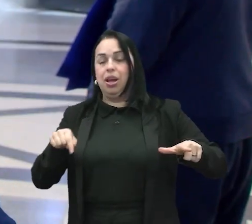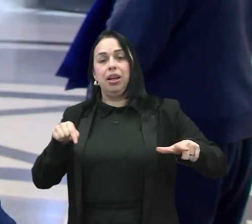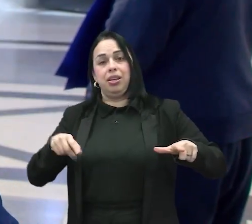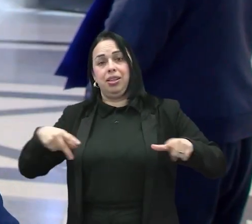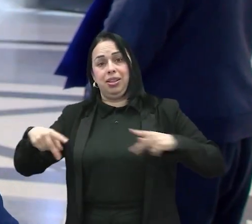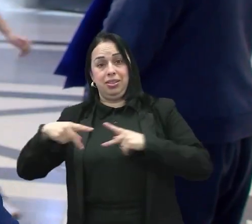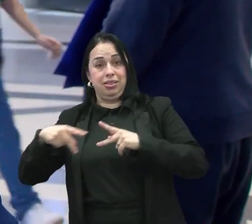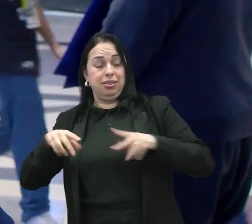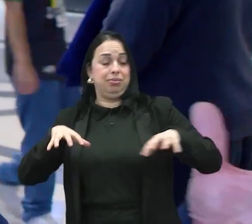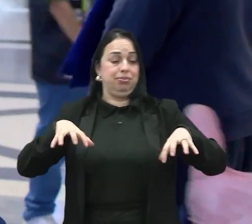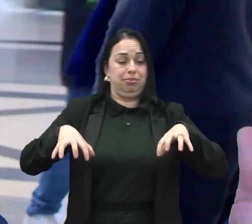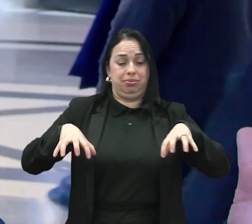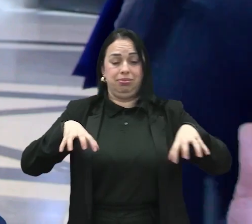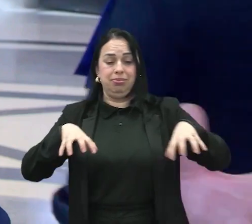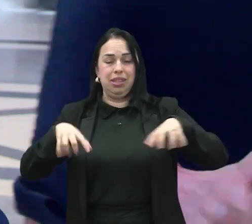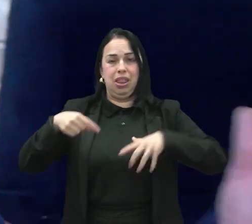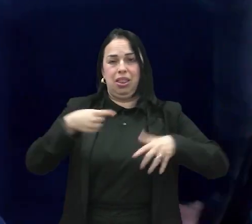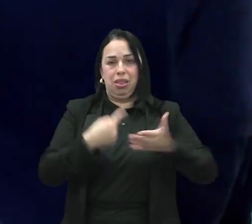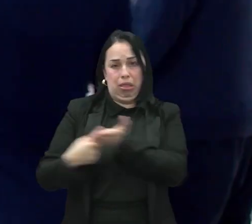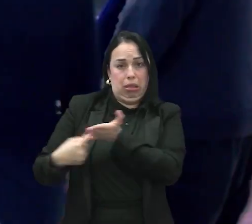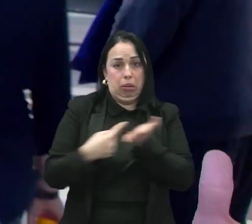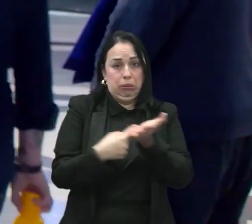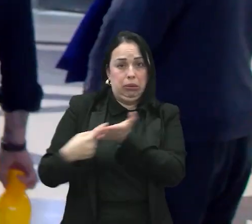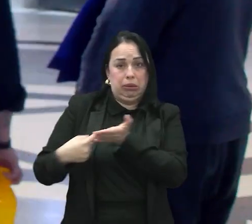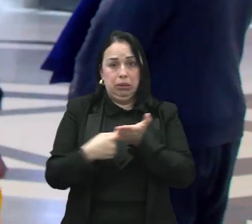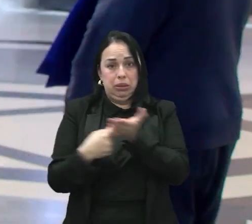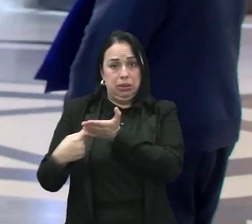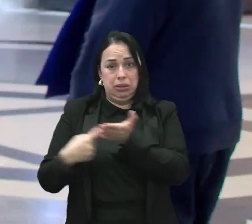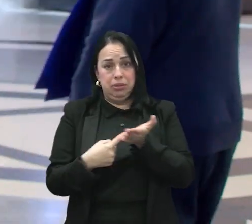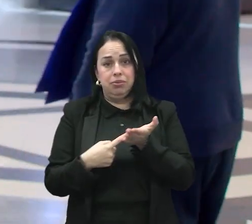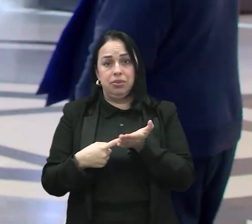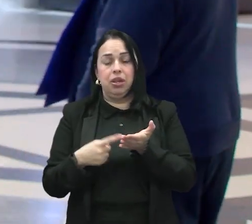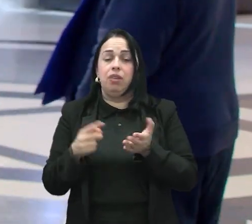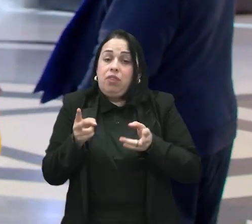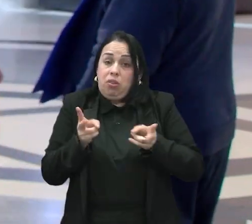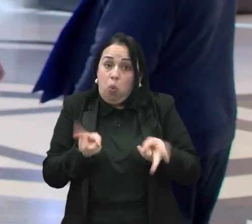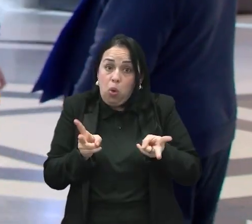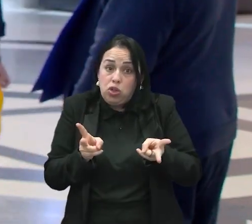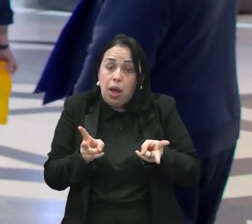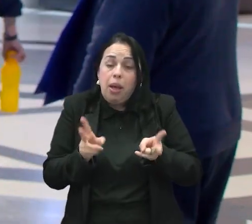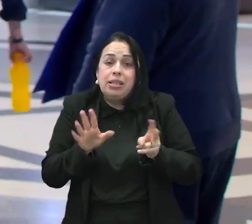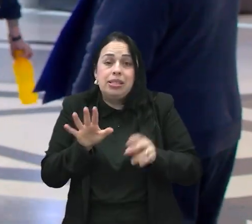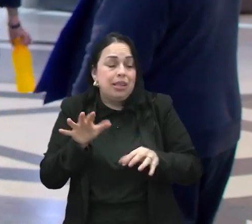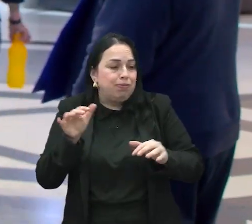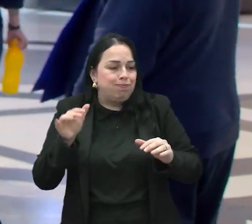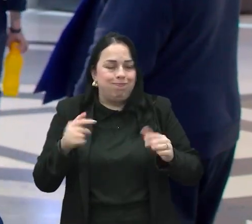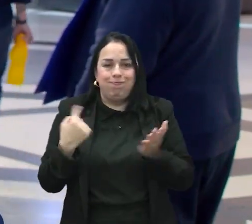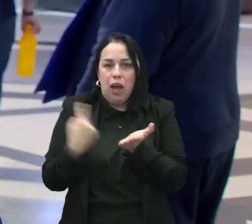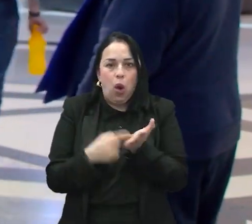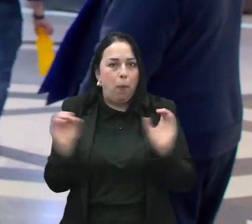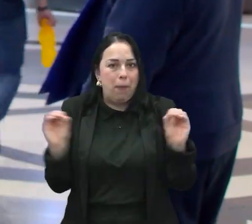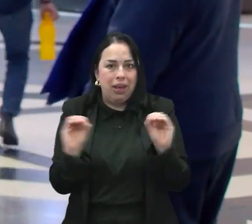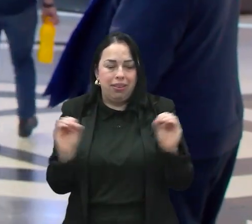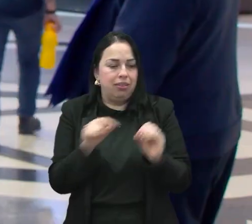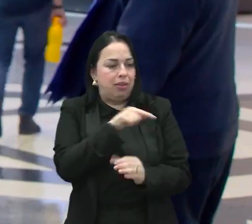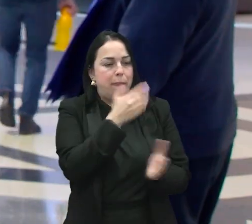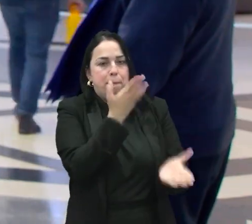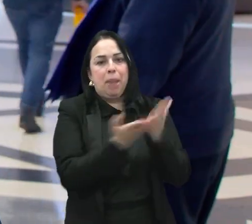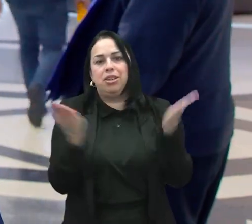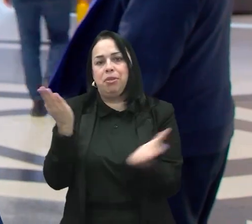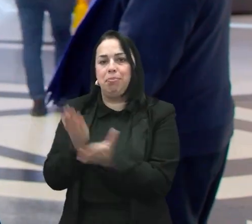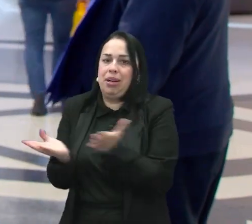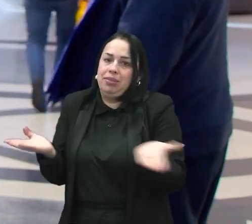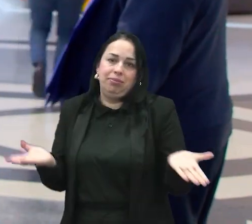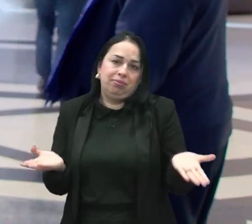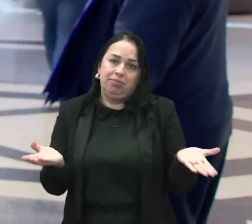outro lado um sistemista. Se eles conseguirem chegar num valor razoável, o negócio continua. Se não chegar, eles perdem o negócio e